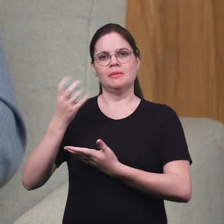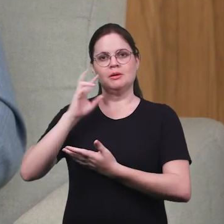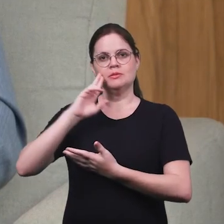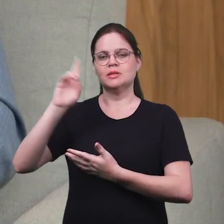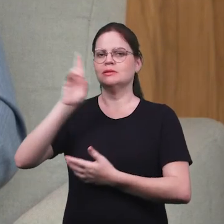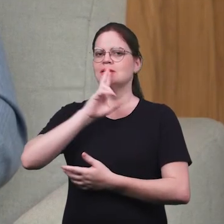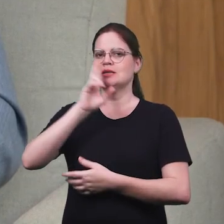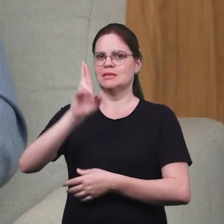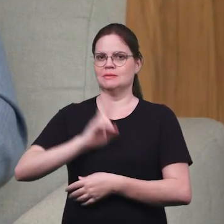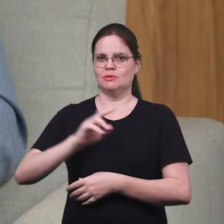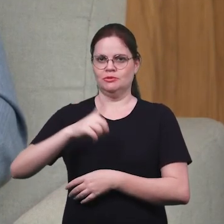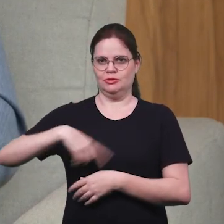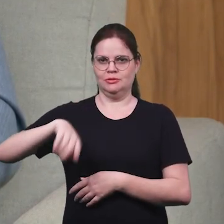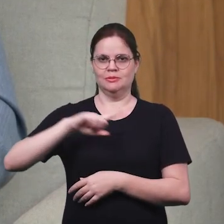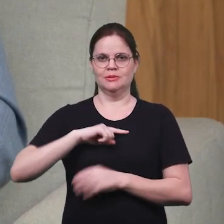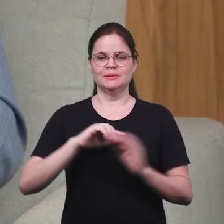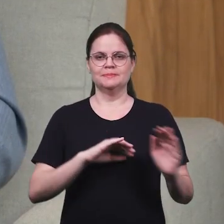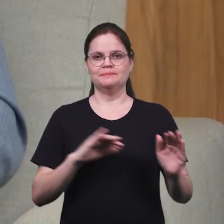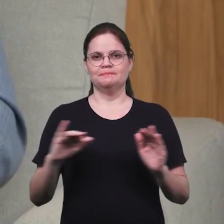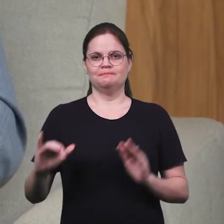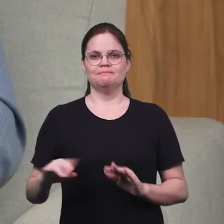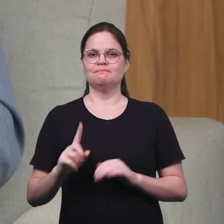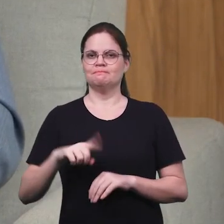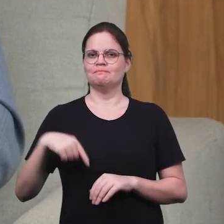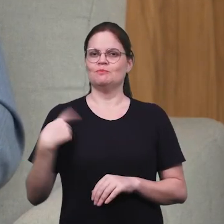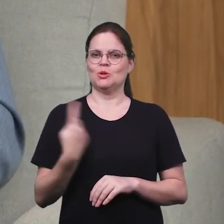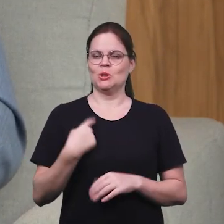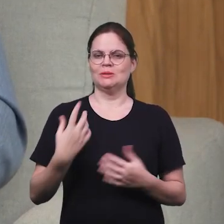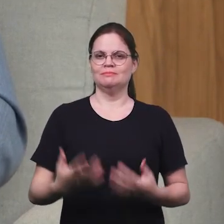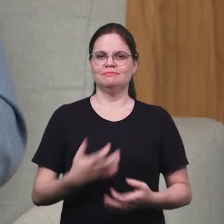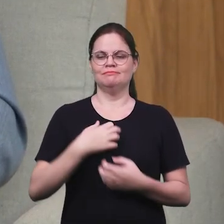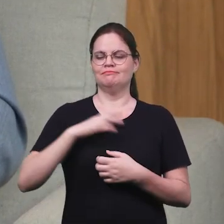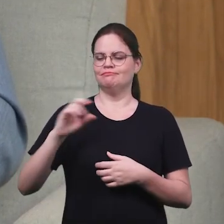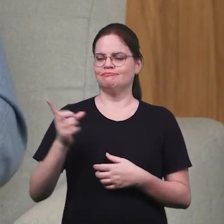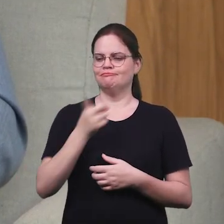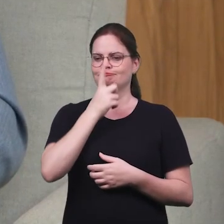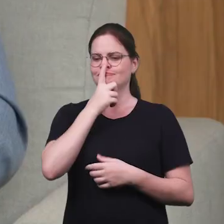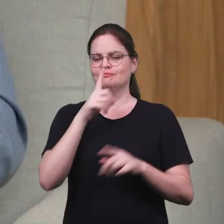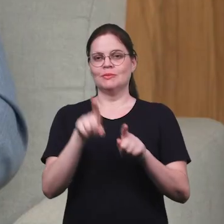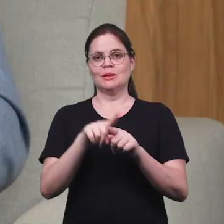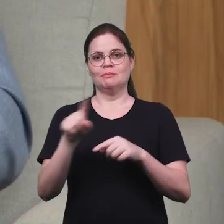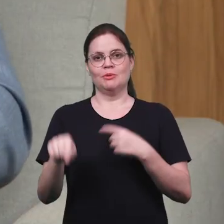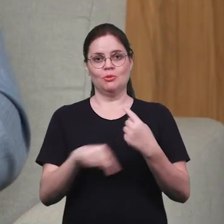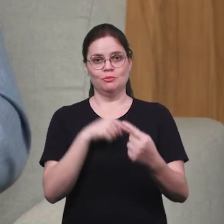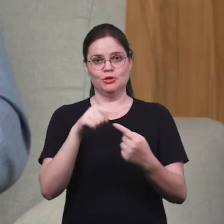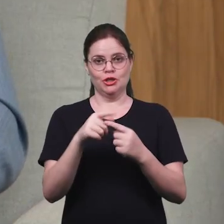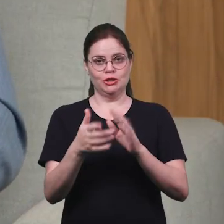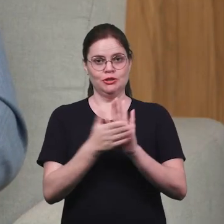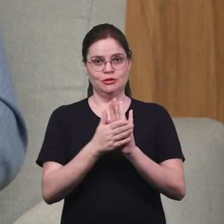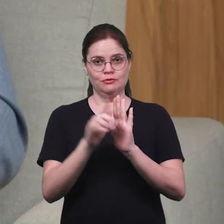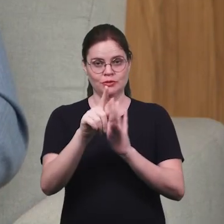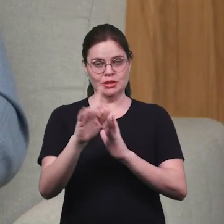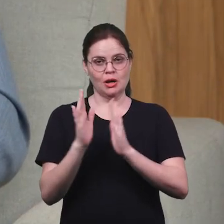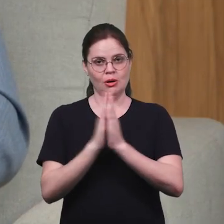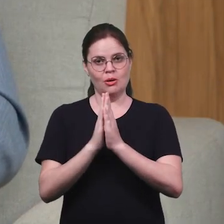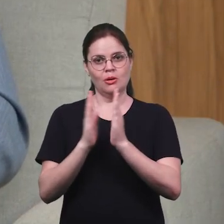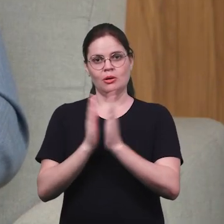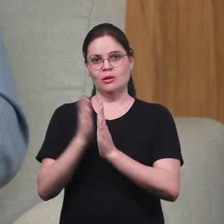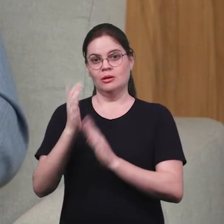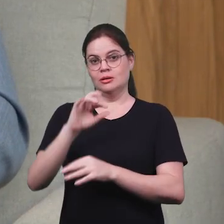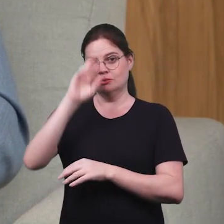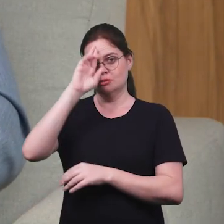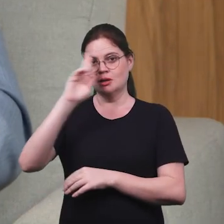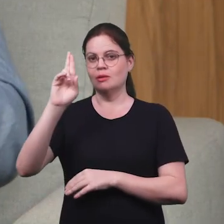respostas. Deus, ele nos responde nessa intimidade, neste propósito, quando você ora ao Senhor, mesmo